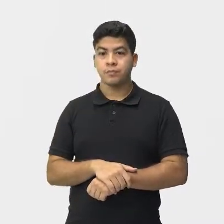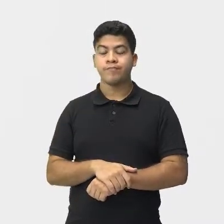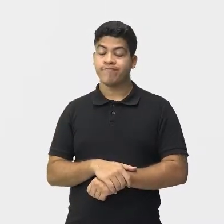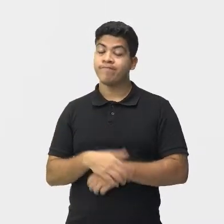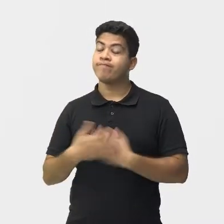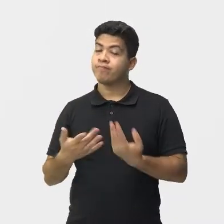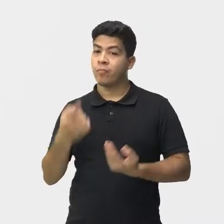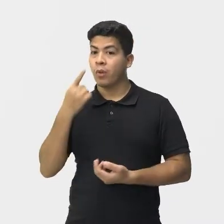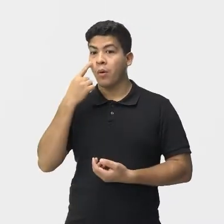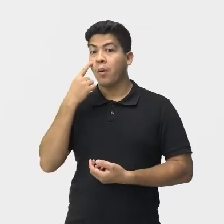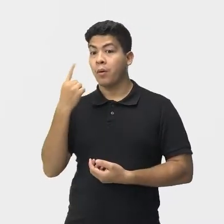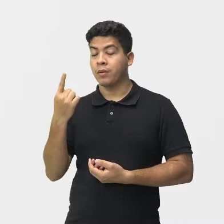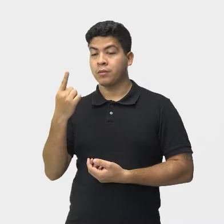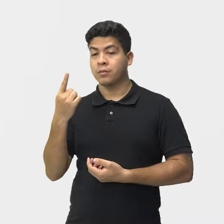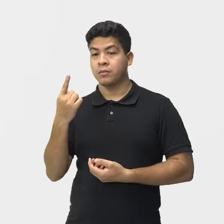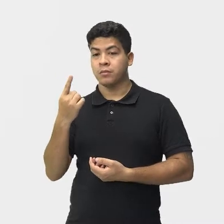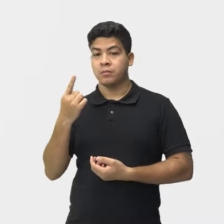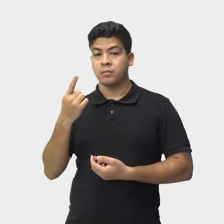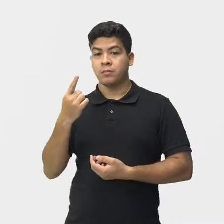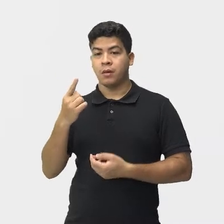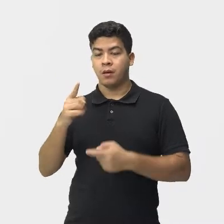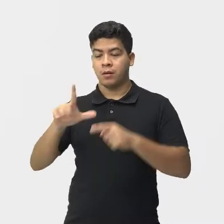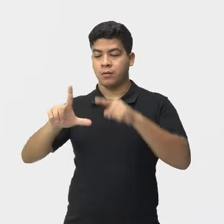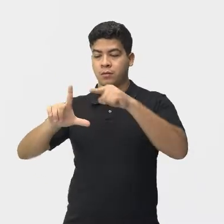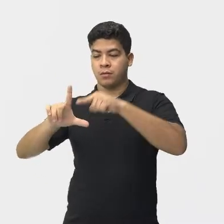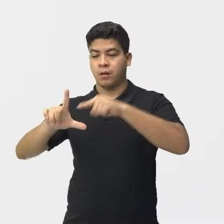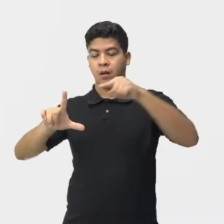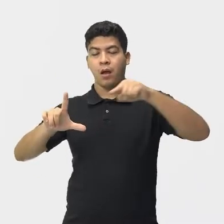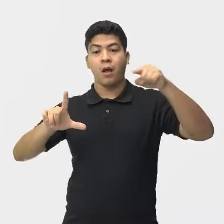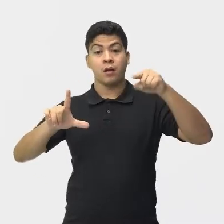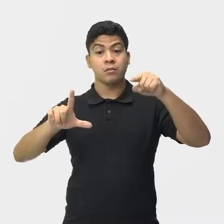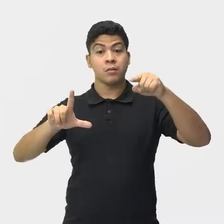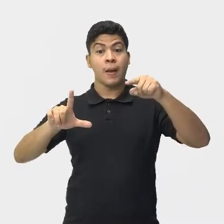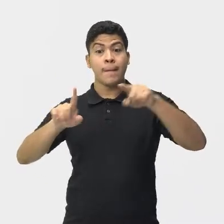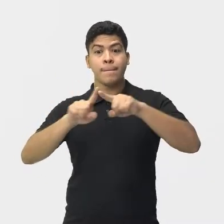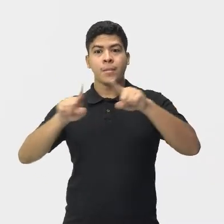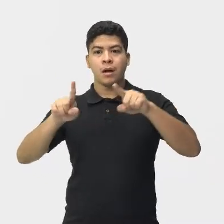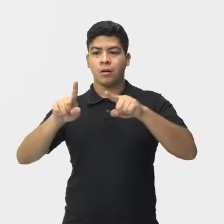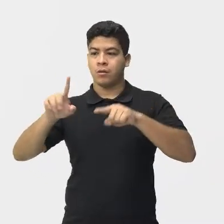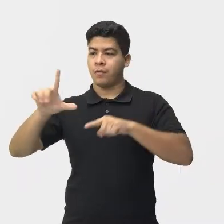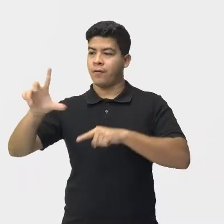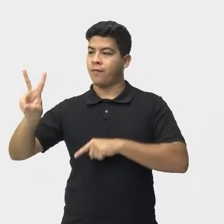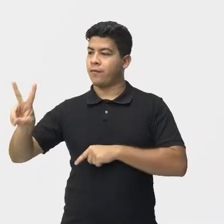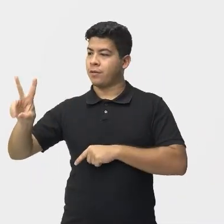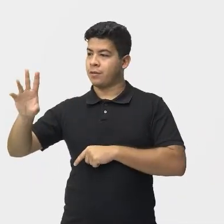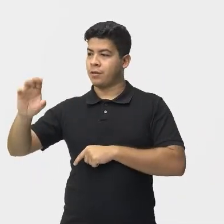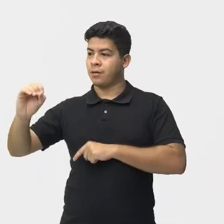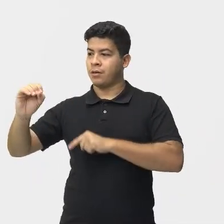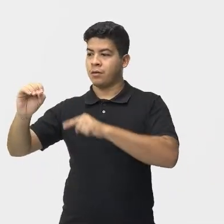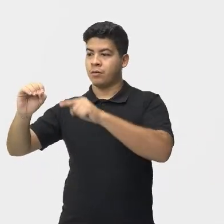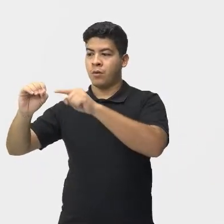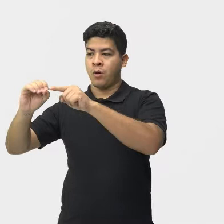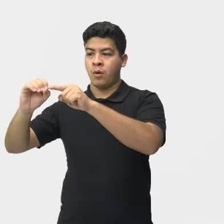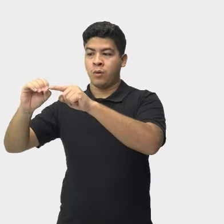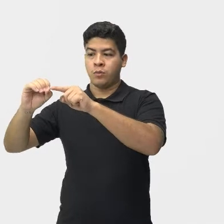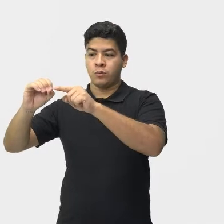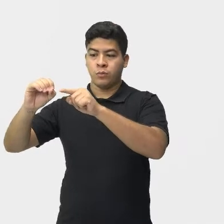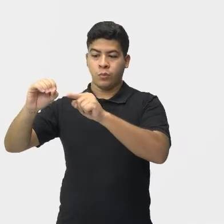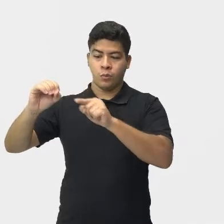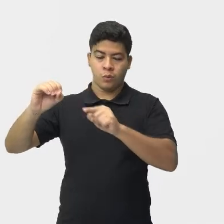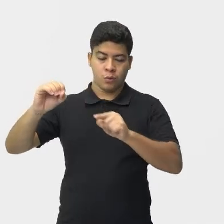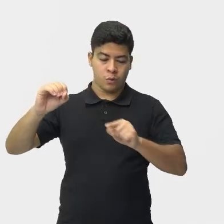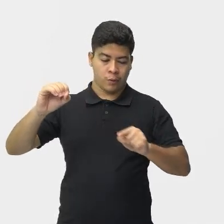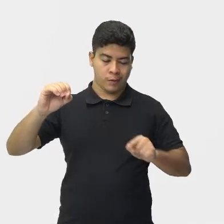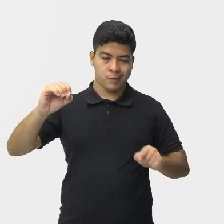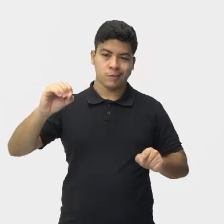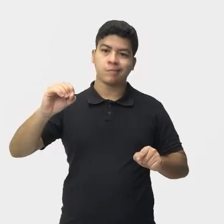situação em que agora nós teremos uma aceleração negativa, né, menor que zero, e aí ao invés de eu